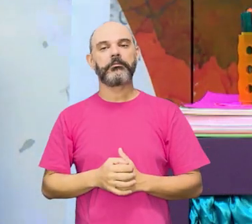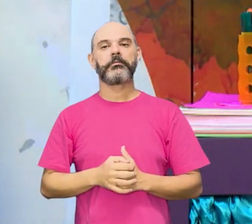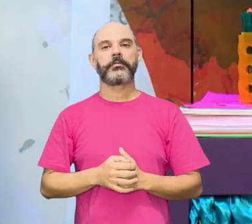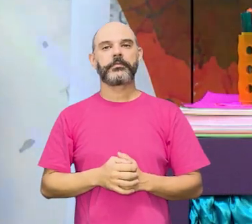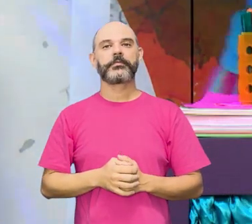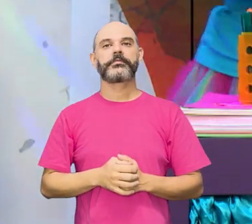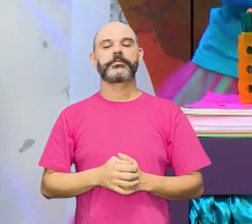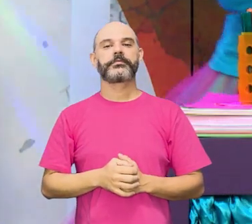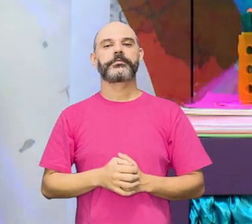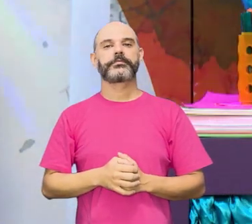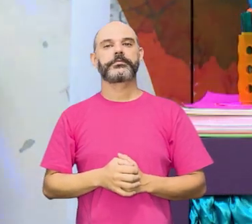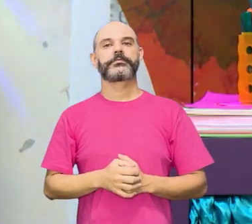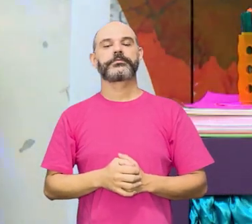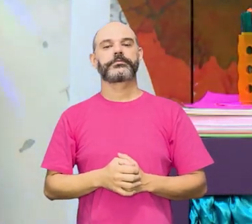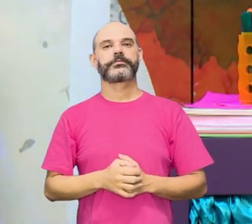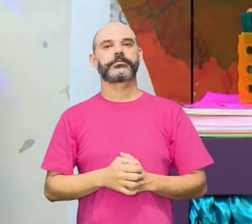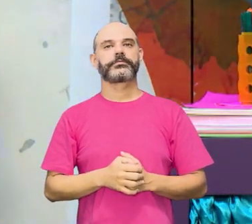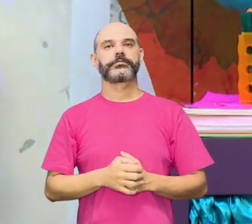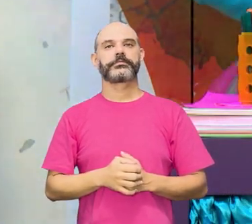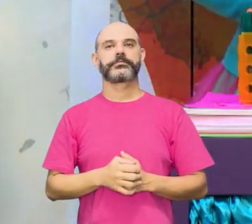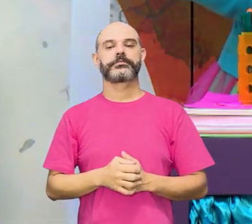mesmo?